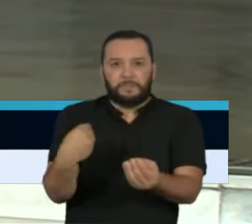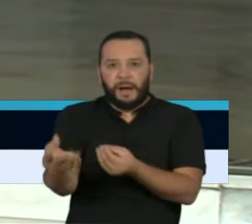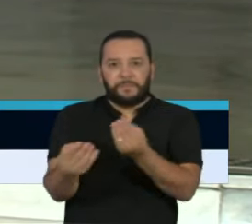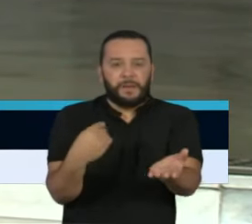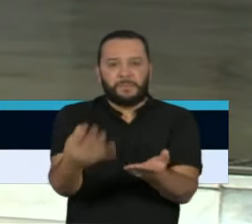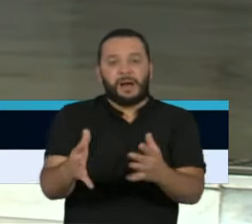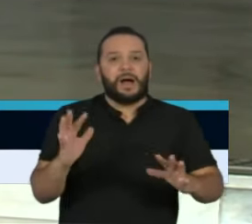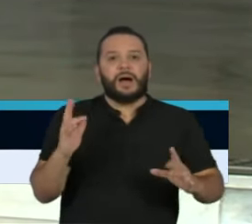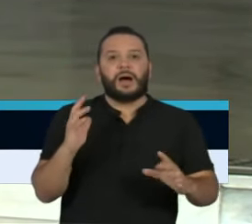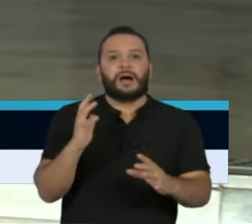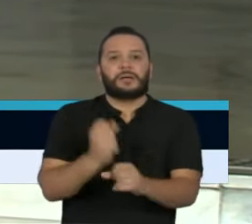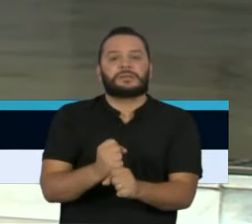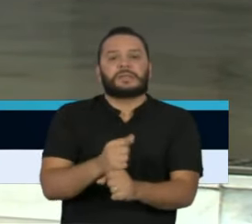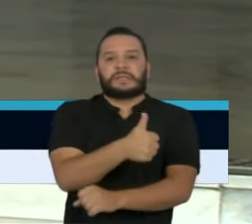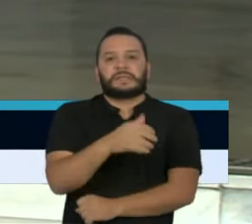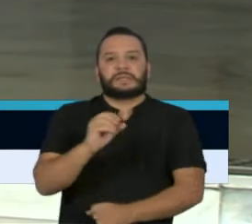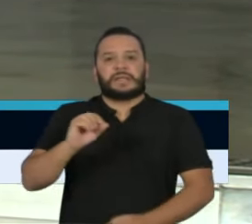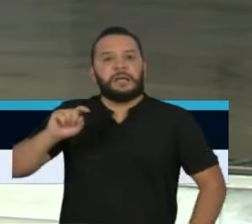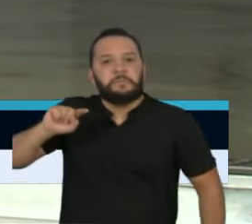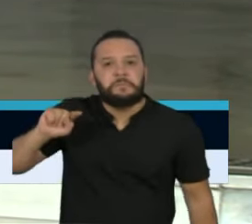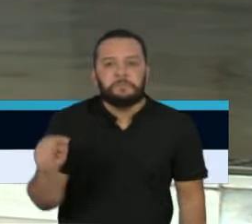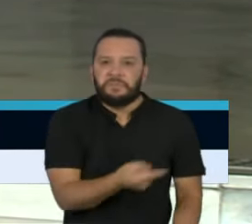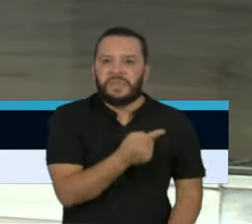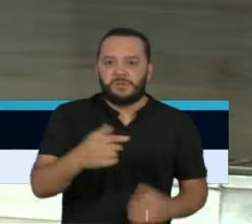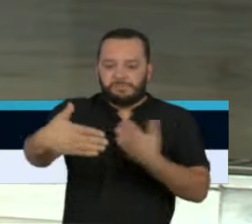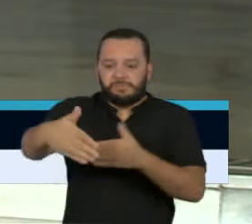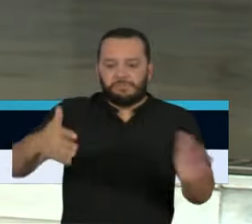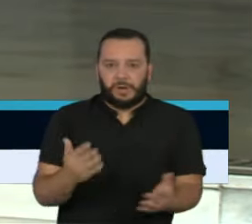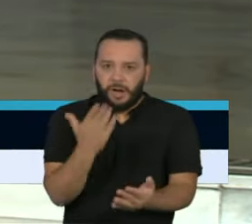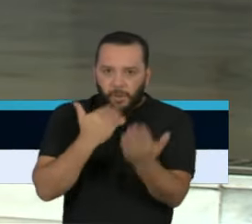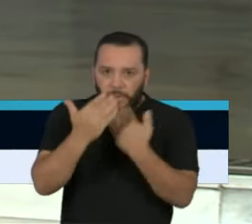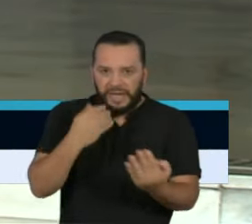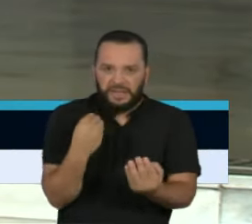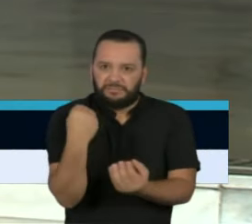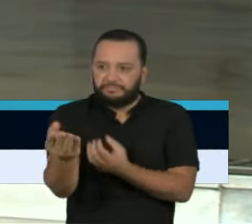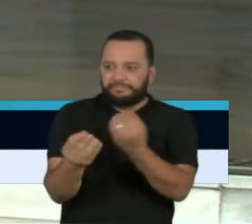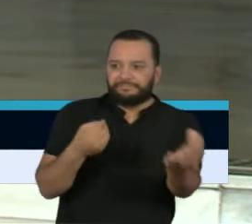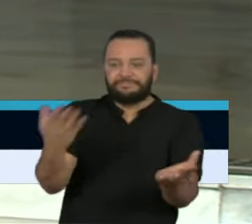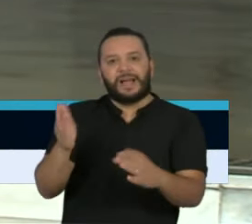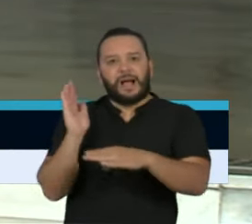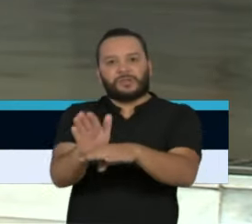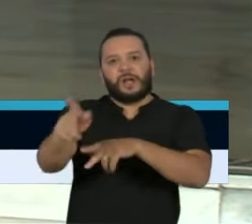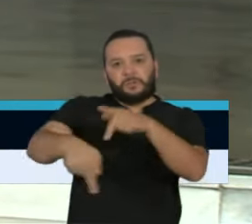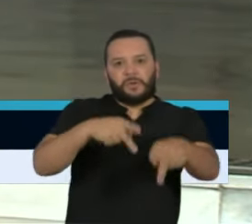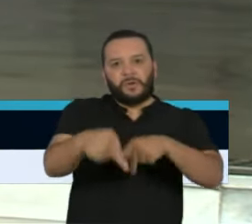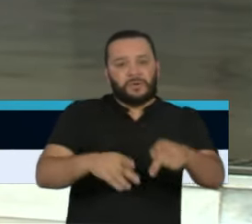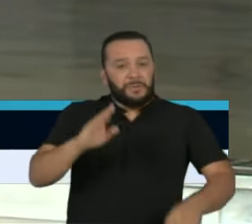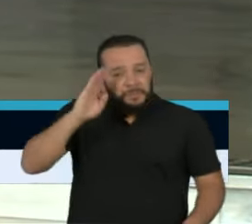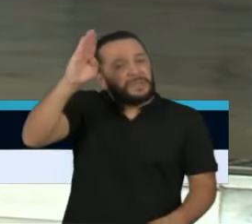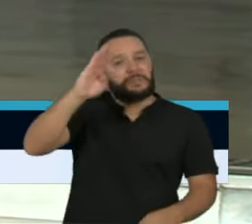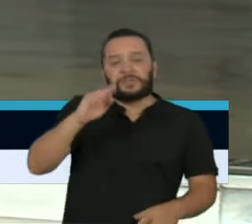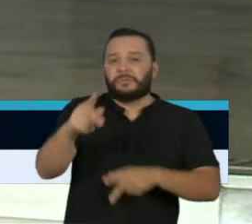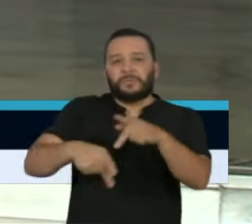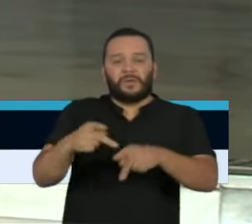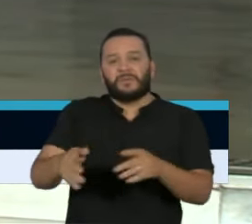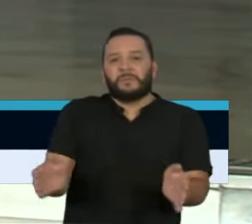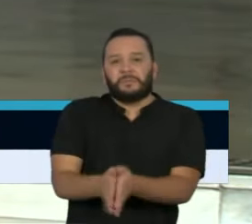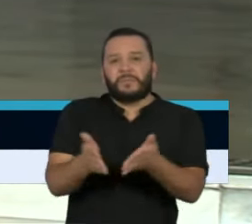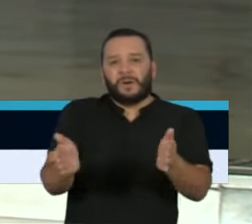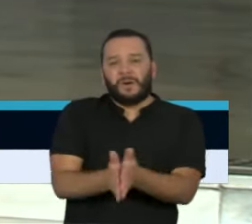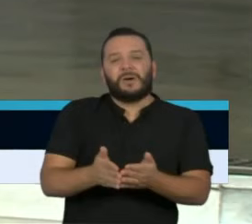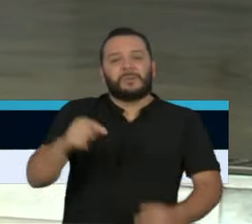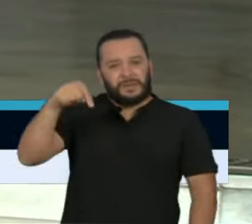cestas básicas distribuídas nesse mês de abril para ajudar a população, em especial a população mais vulnerável, que é a